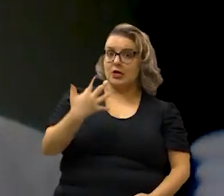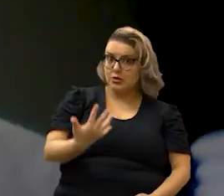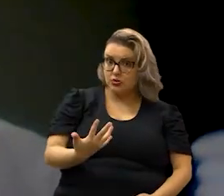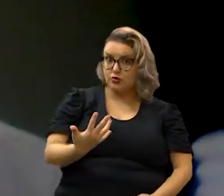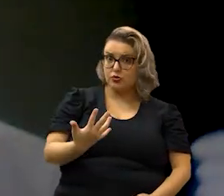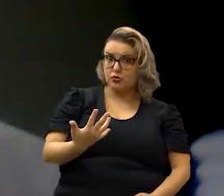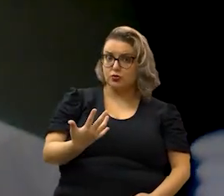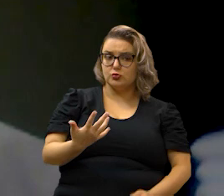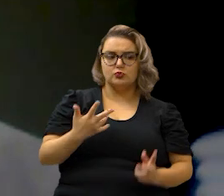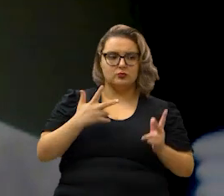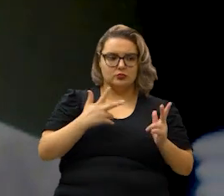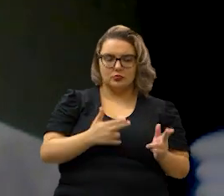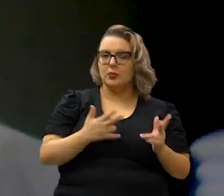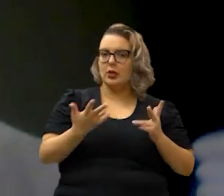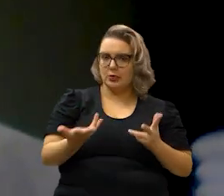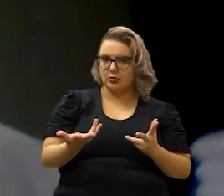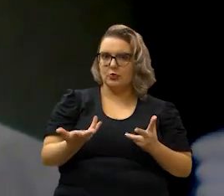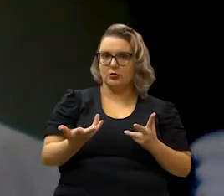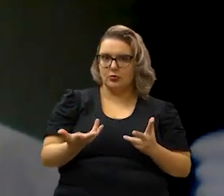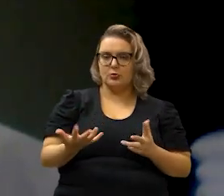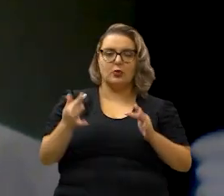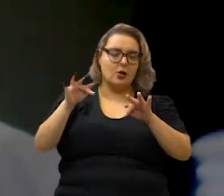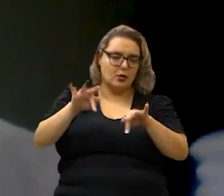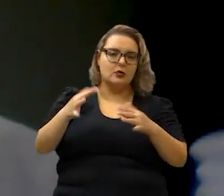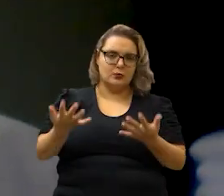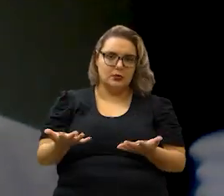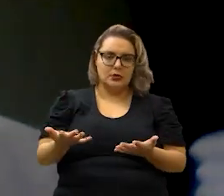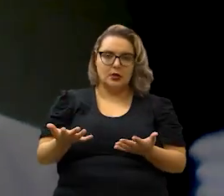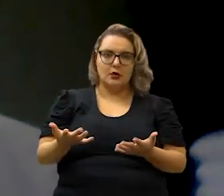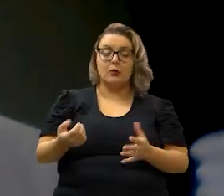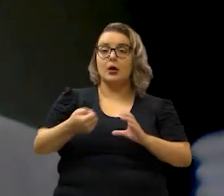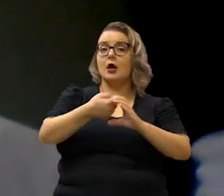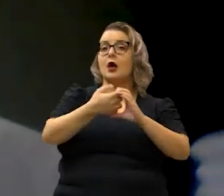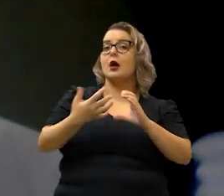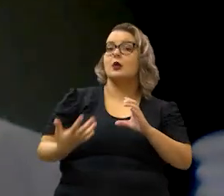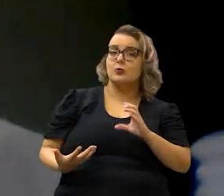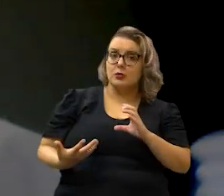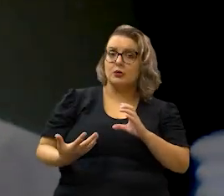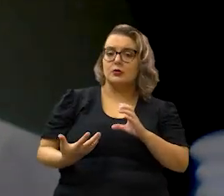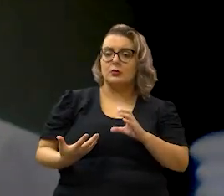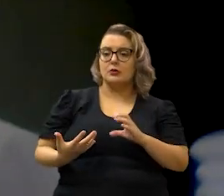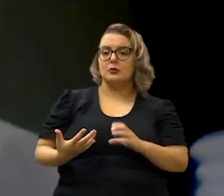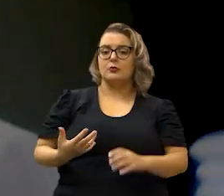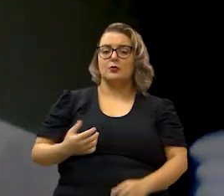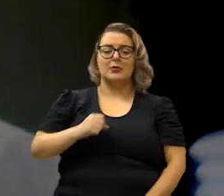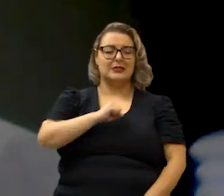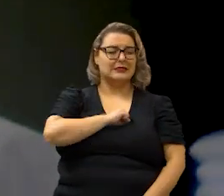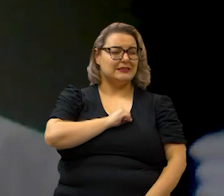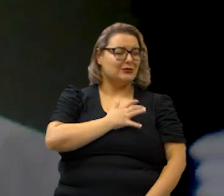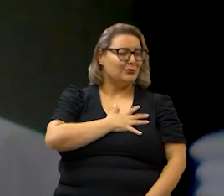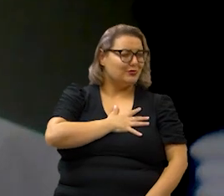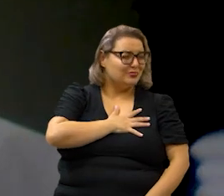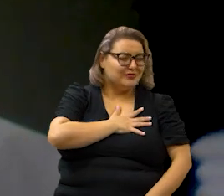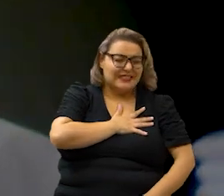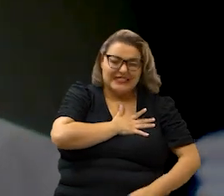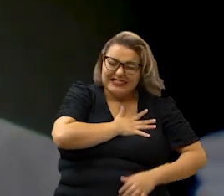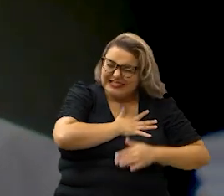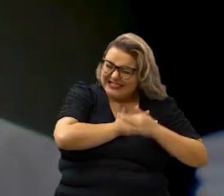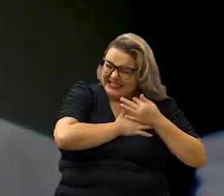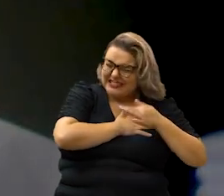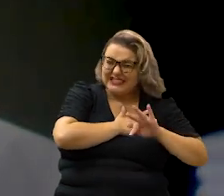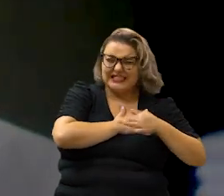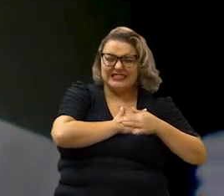resultam no mesmo desfecho final, caracteriza-se por uma dor intensa, em